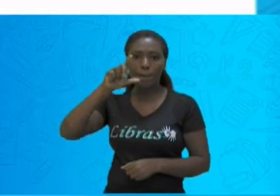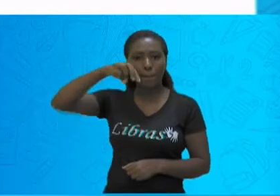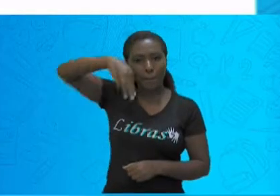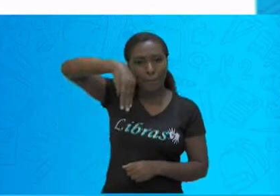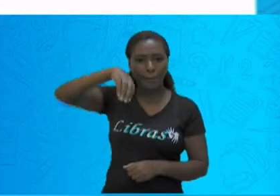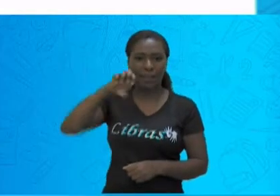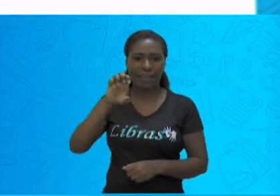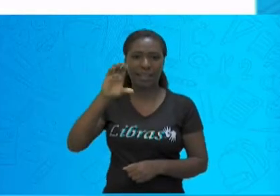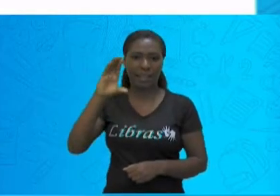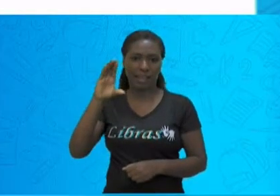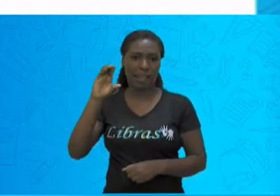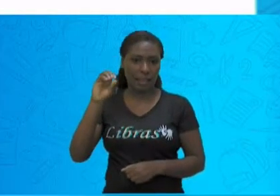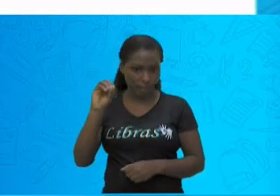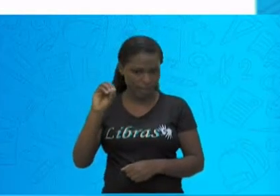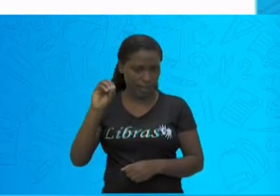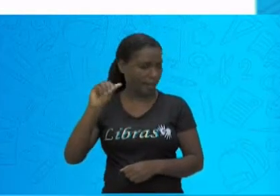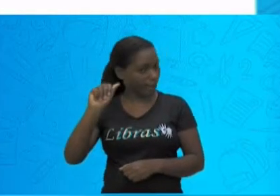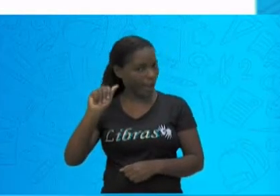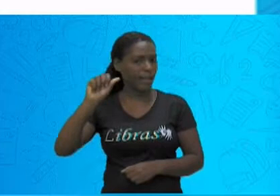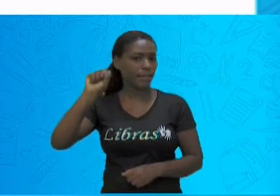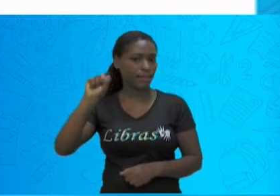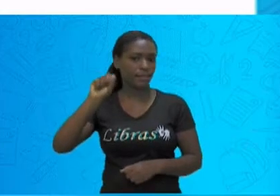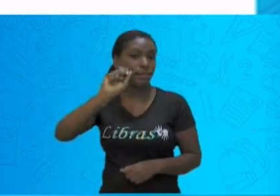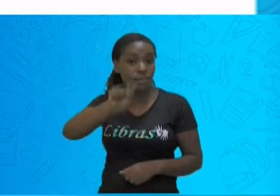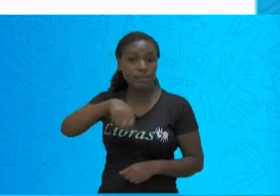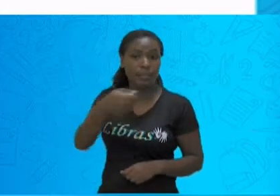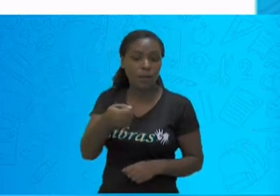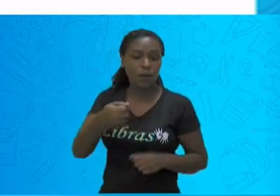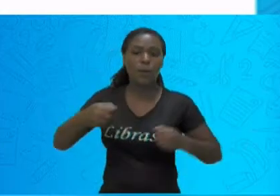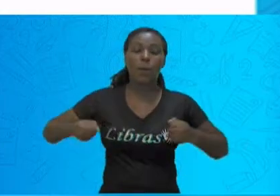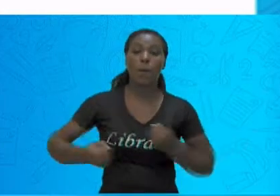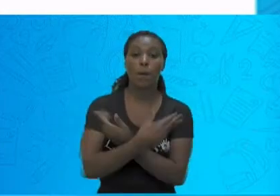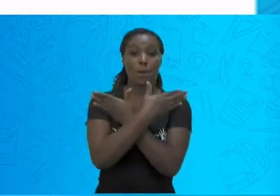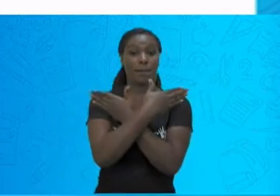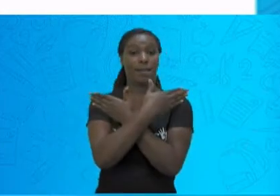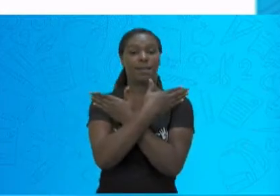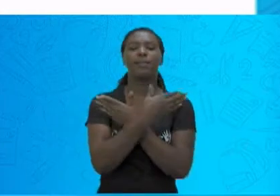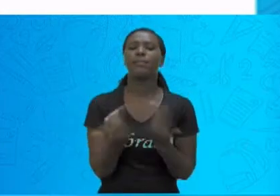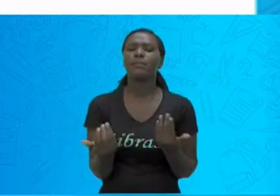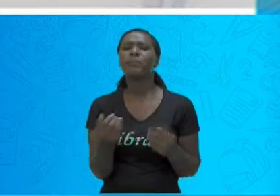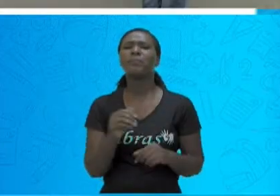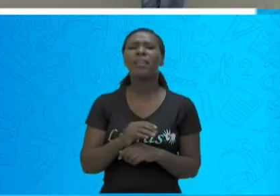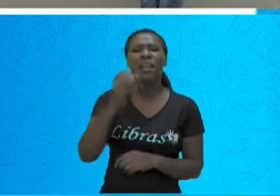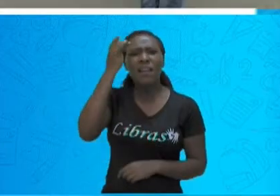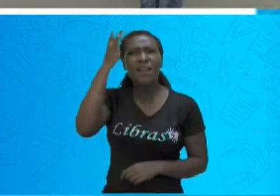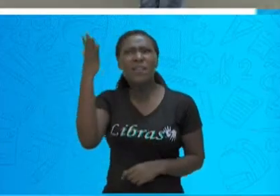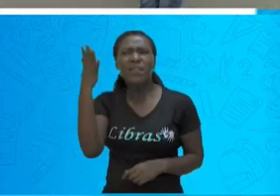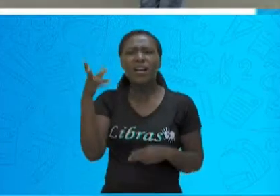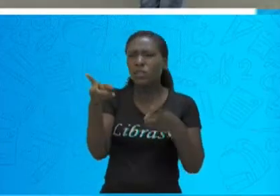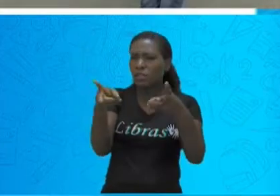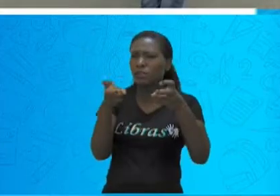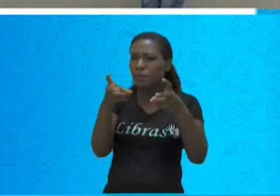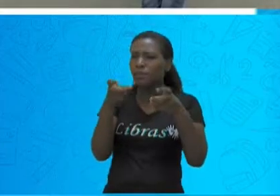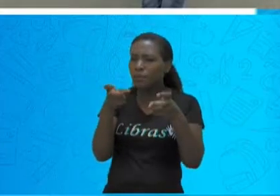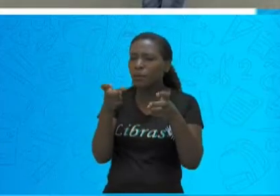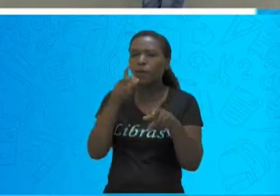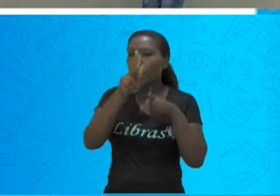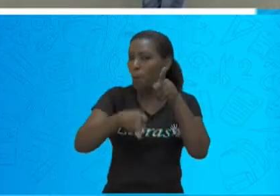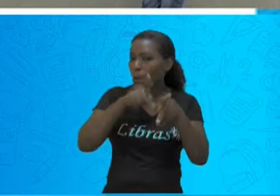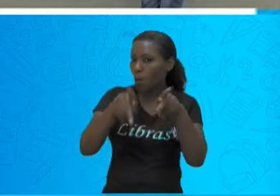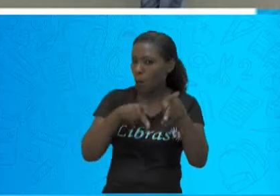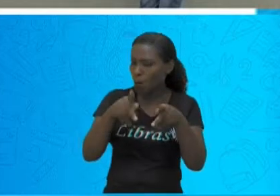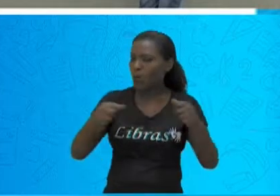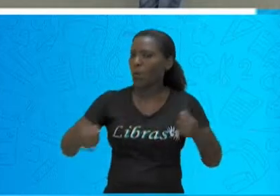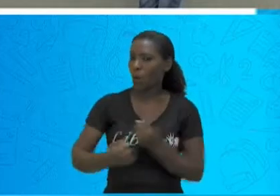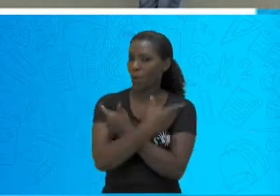identificados por algumas características típicas deles. Eles